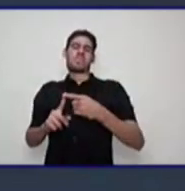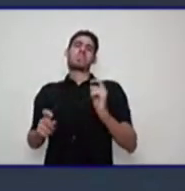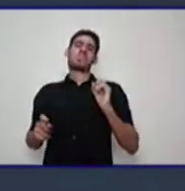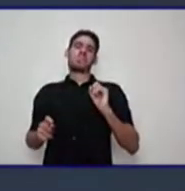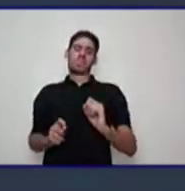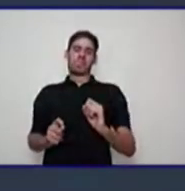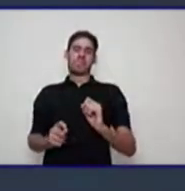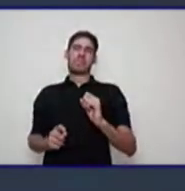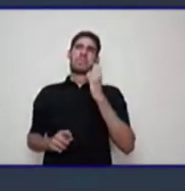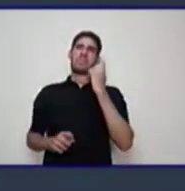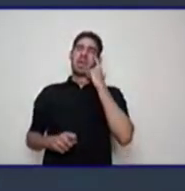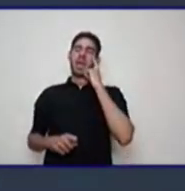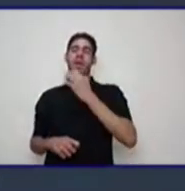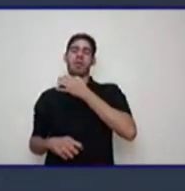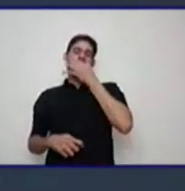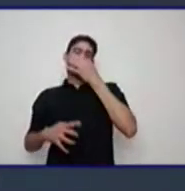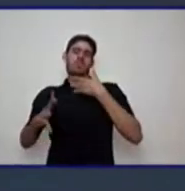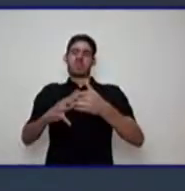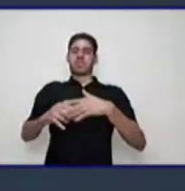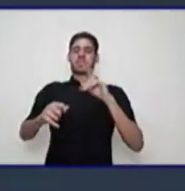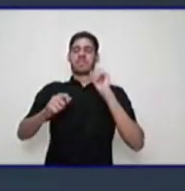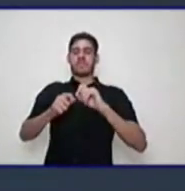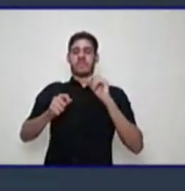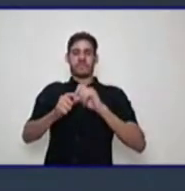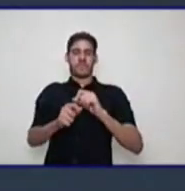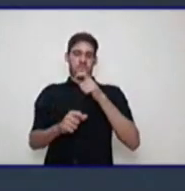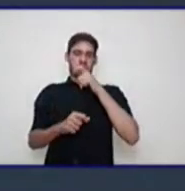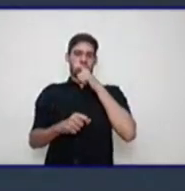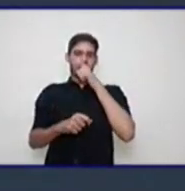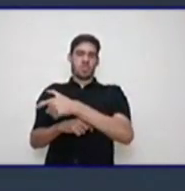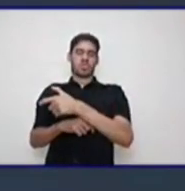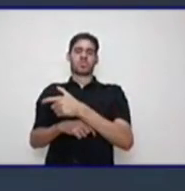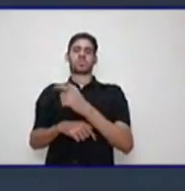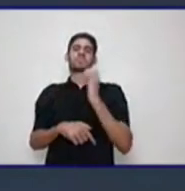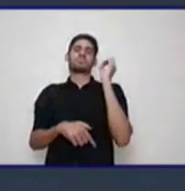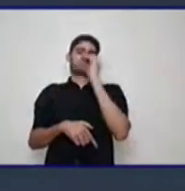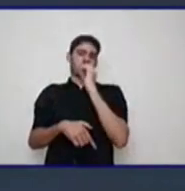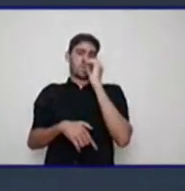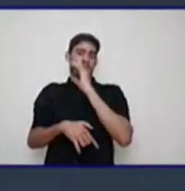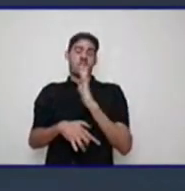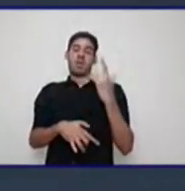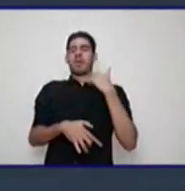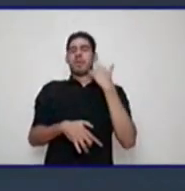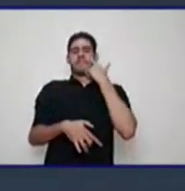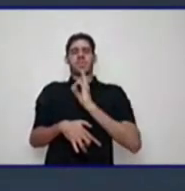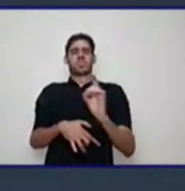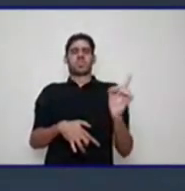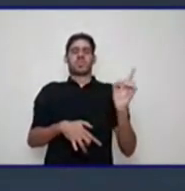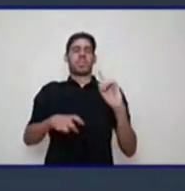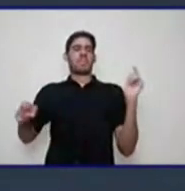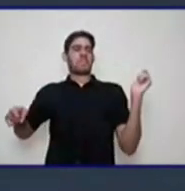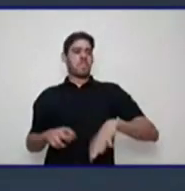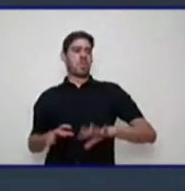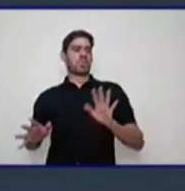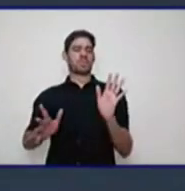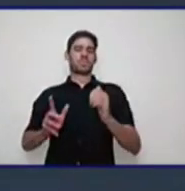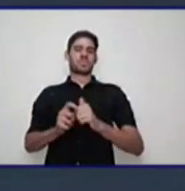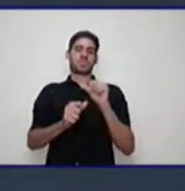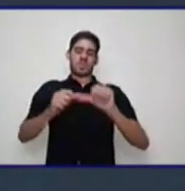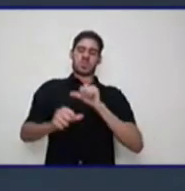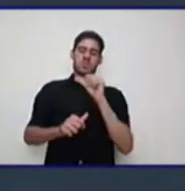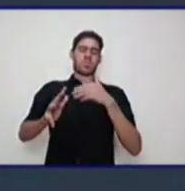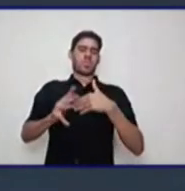a crítica que tenha sido feita em tom grosseiro, não penso que se possa ou se deva transformar